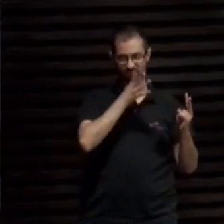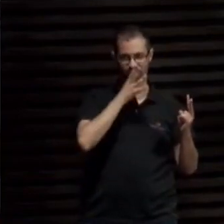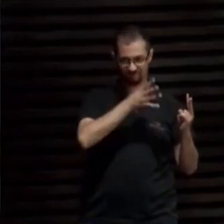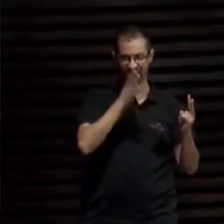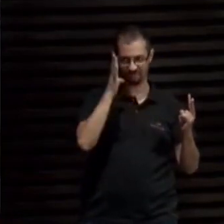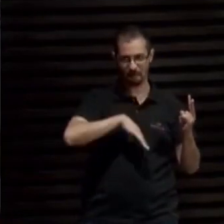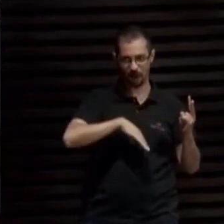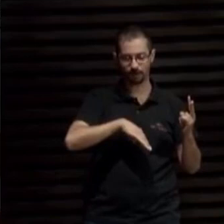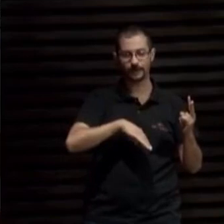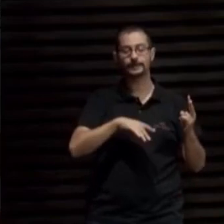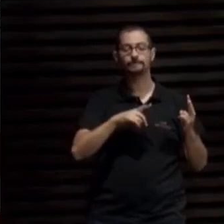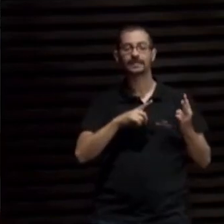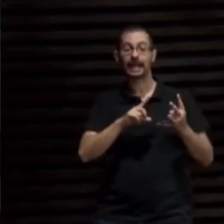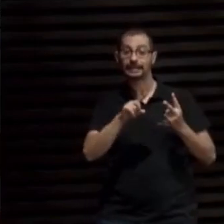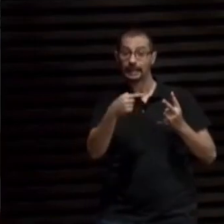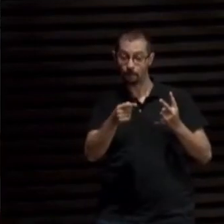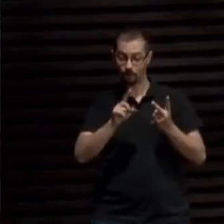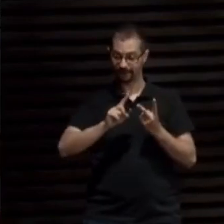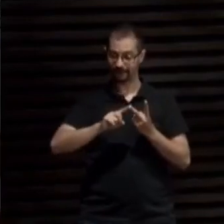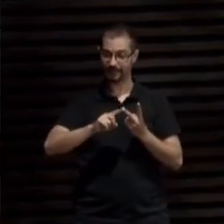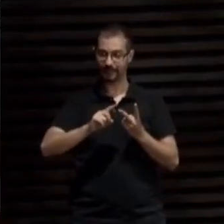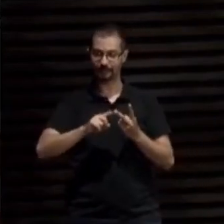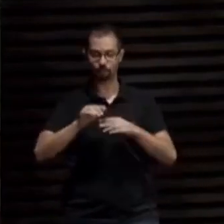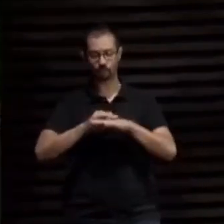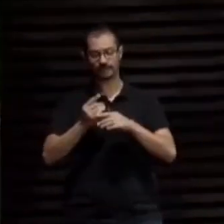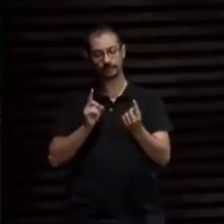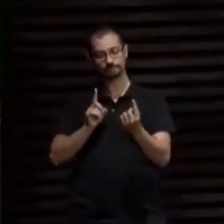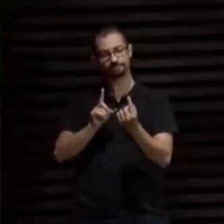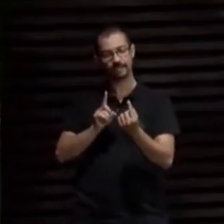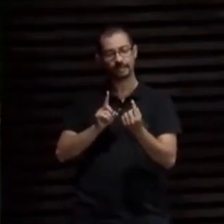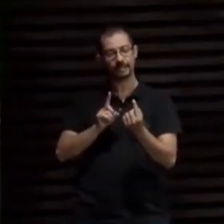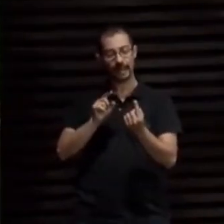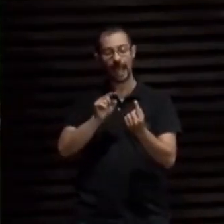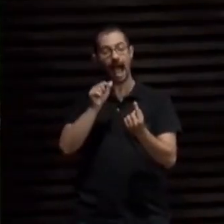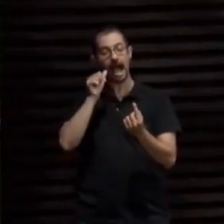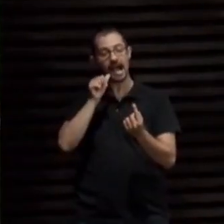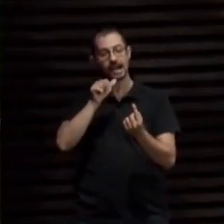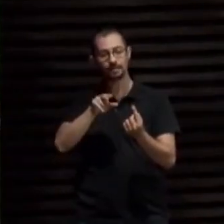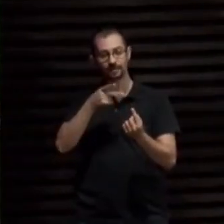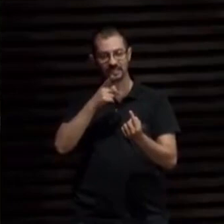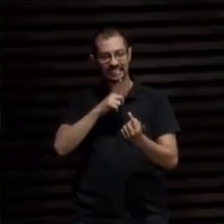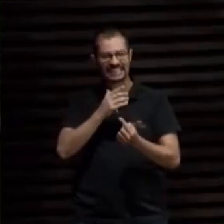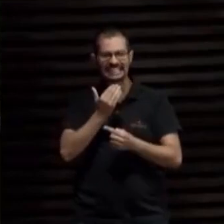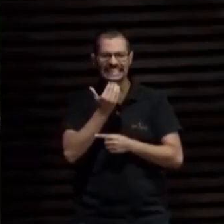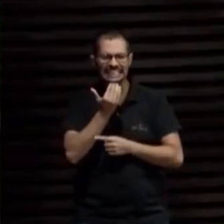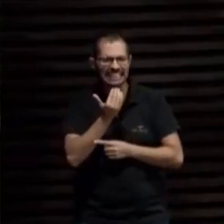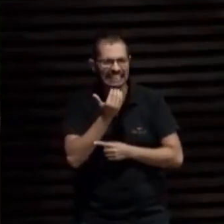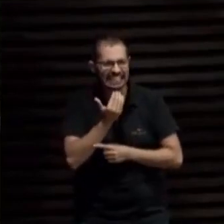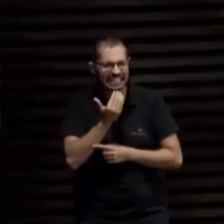costura aqui na igreja melhor do que ela. As roupas dela são perfeitas. E o pastor virou e disse assim: mas você sabe o que ela disse de você?